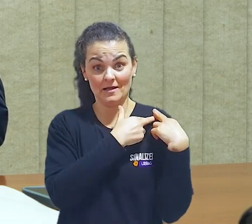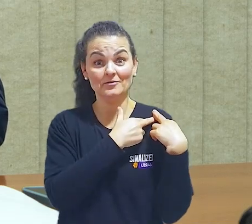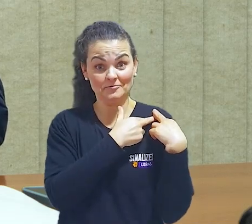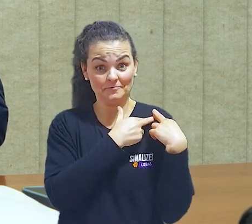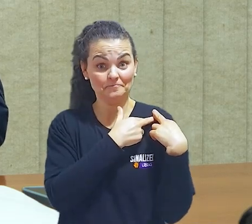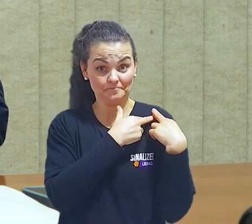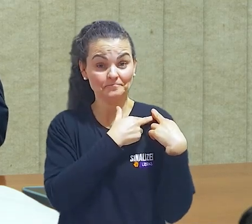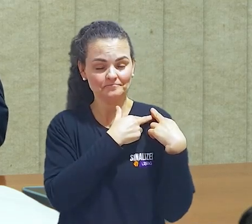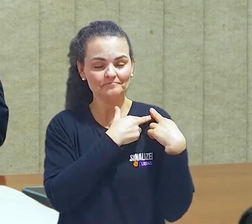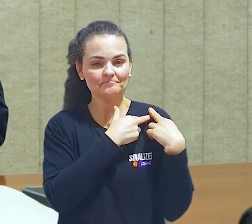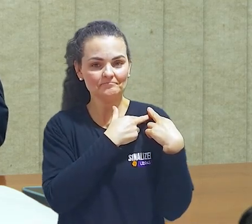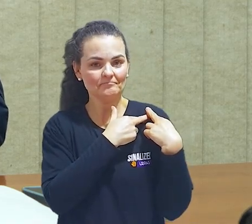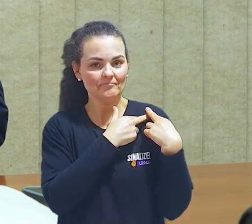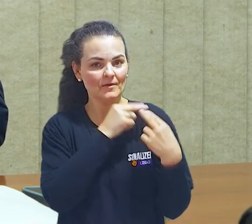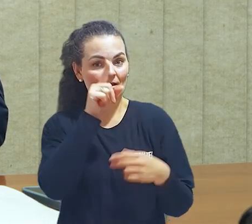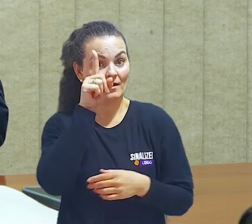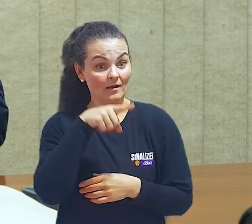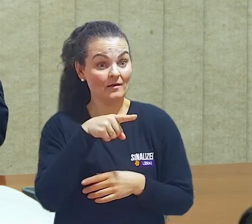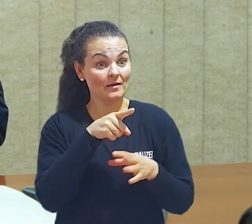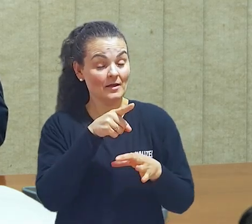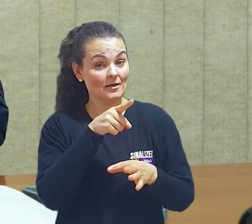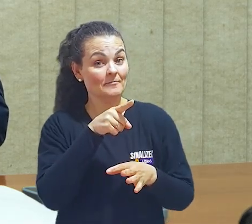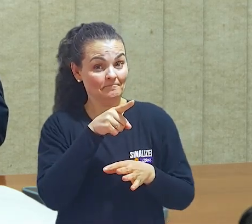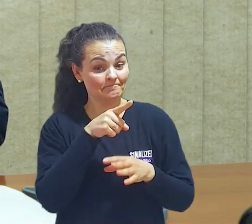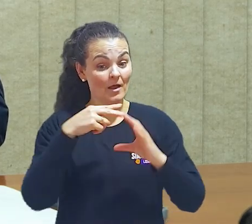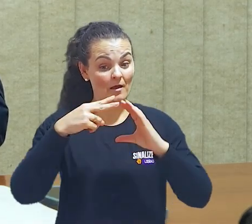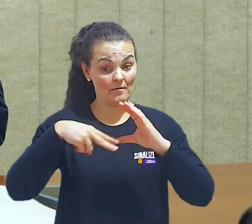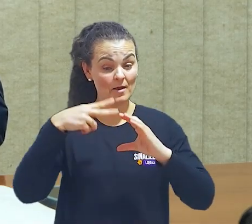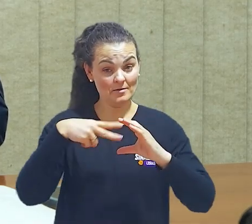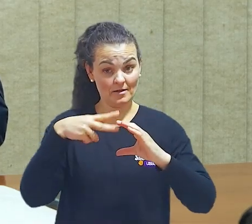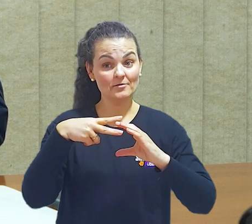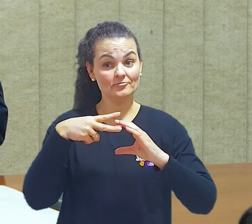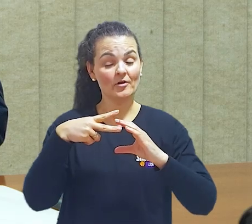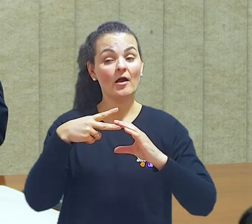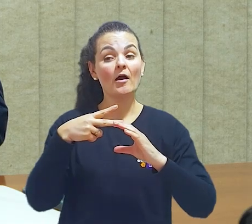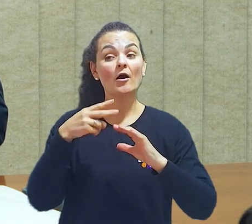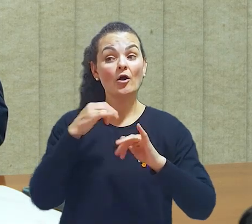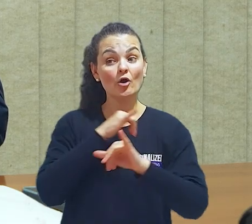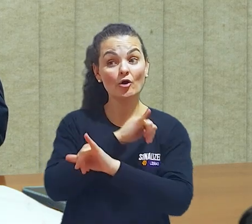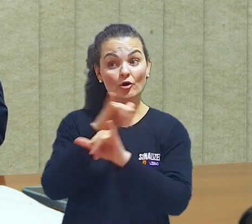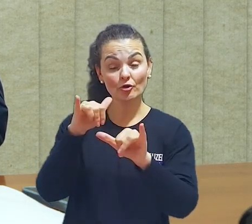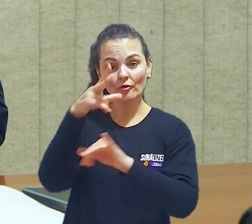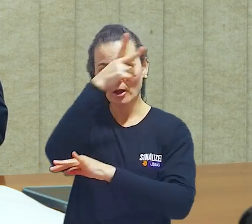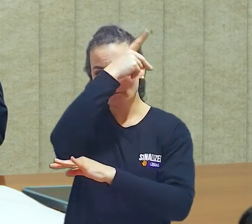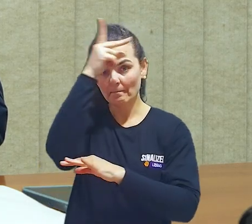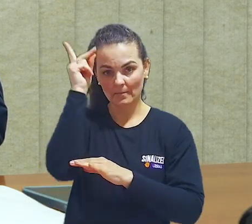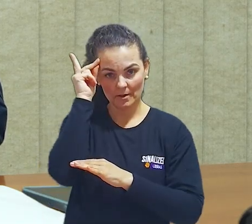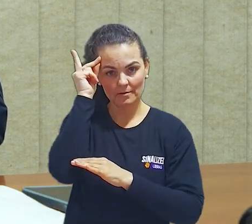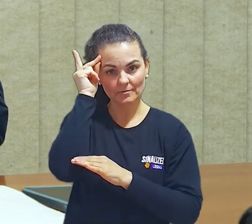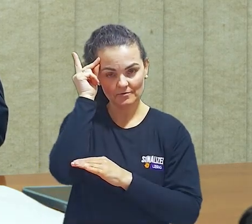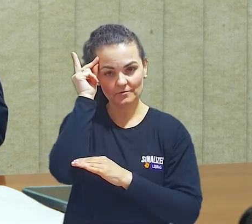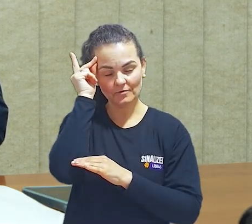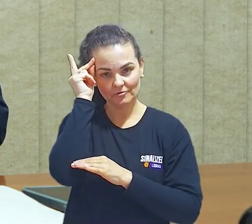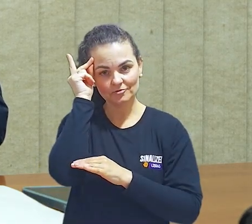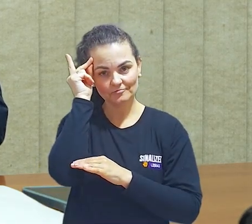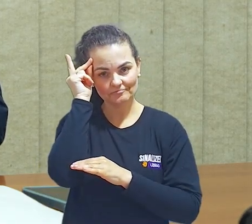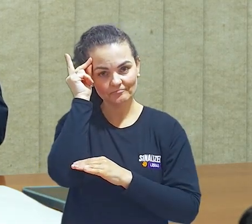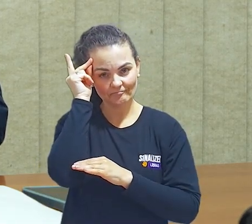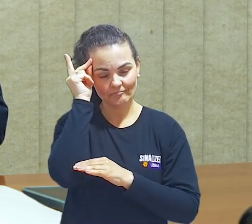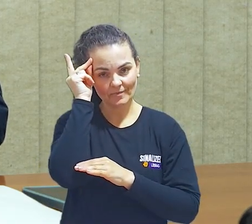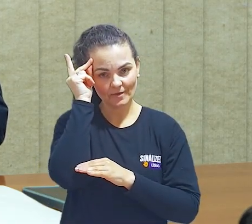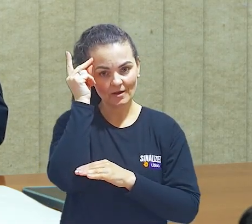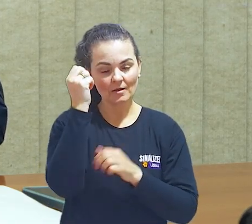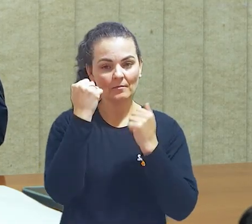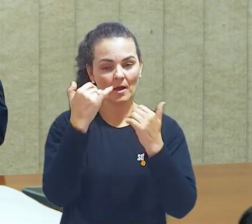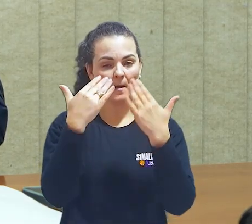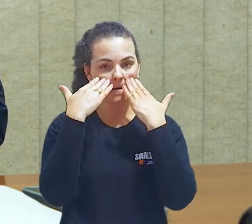a lei de responsabilidade fiscal, esta casa notificou a prefeitura para que fosse declarada nulas as audiências, as duas, porque